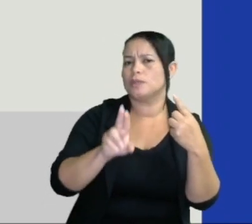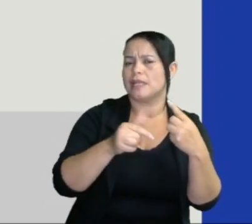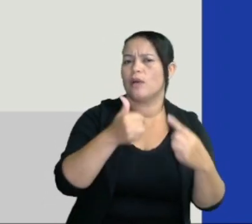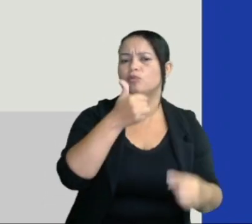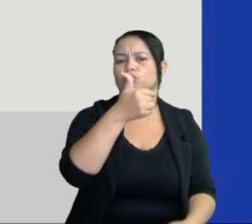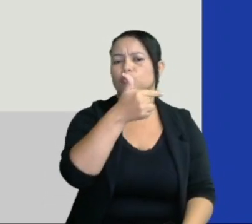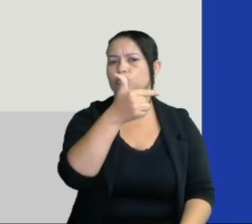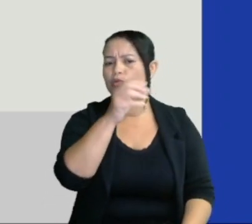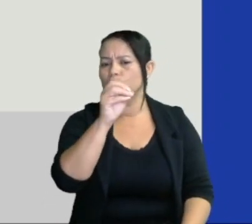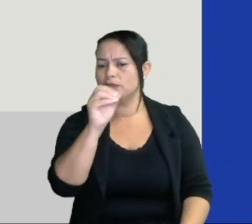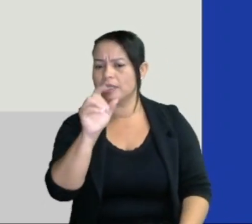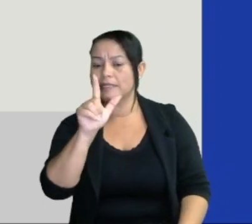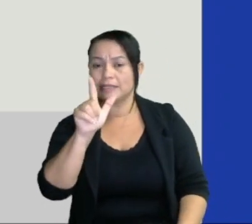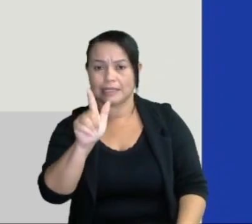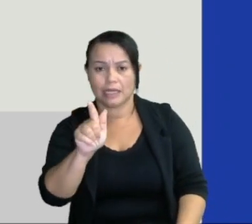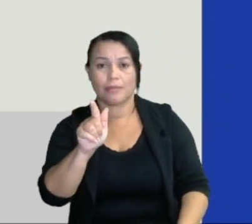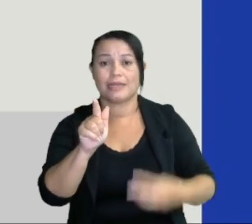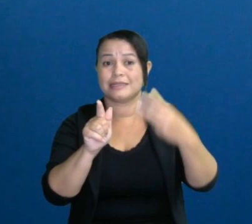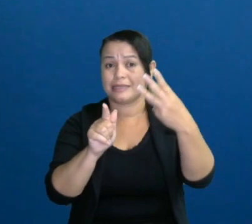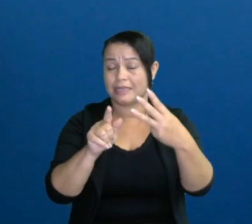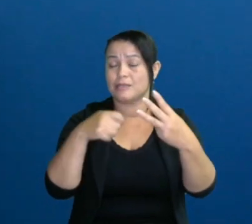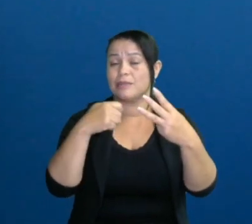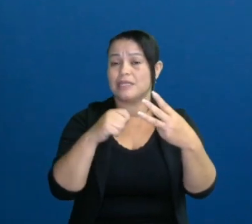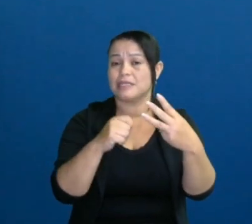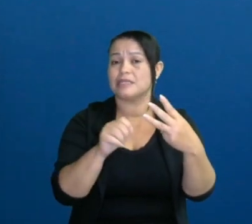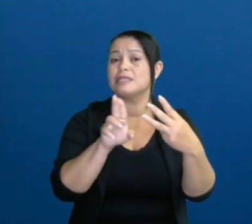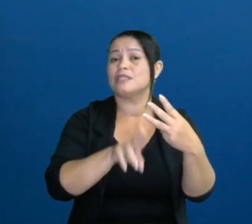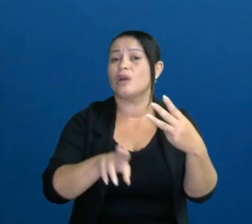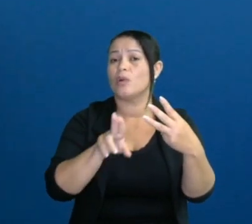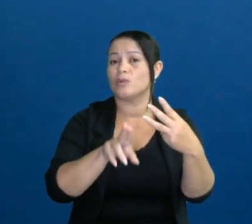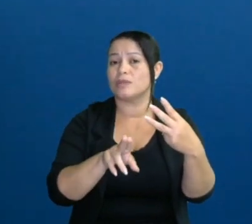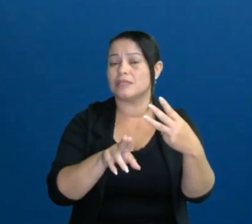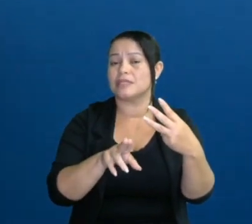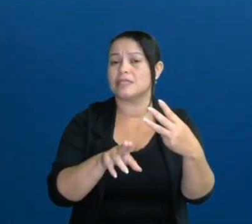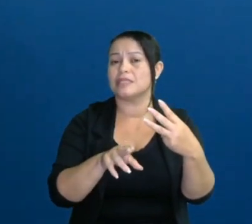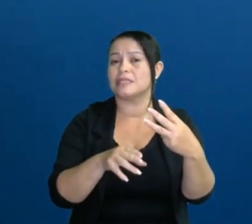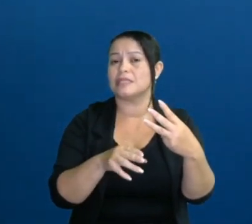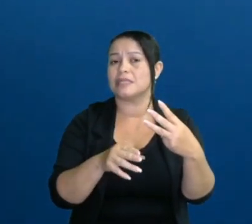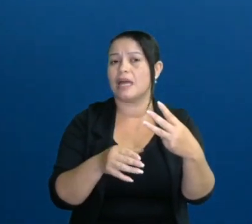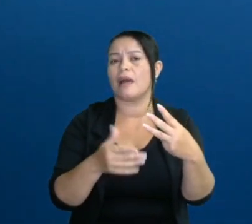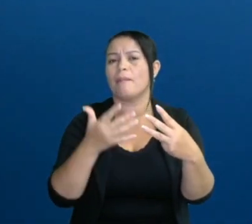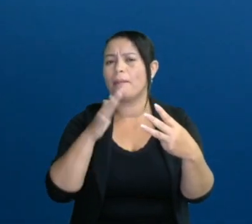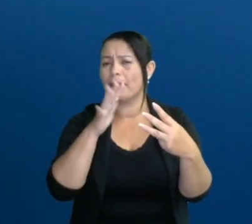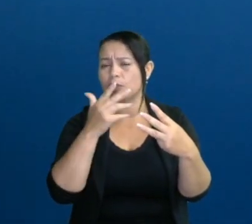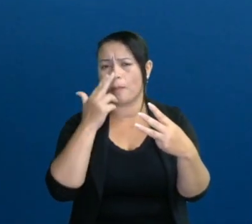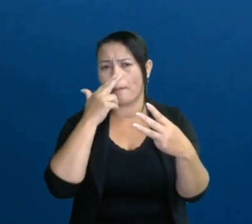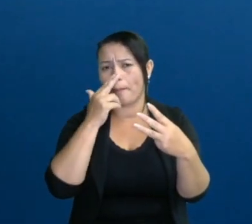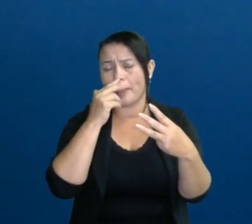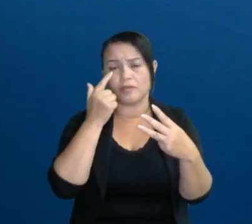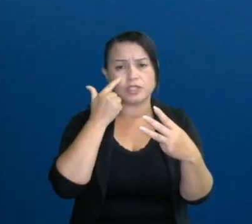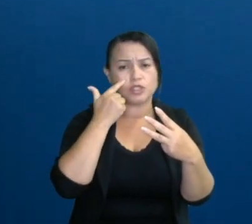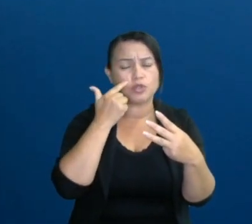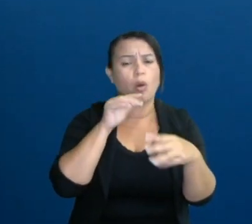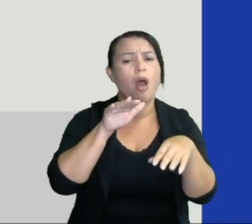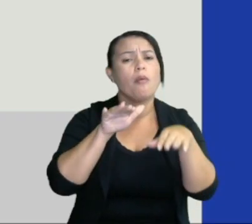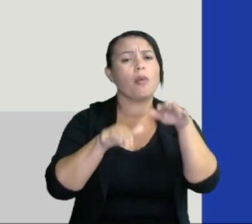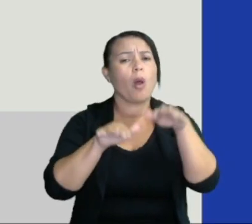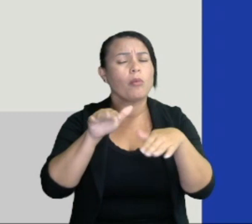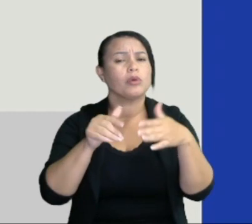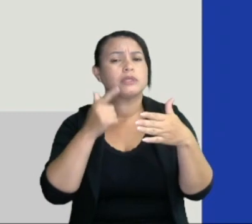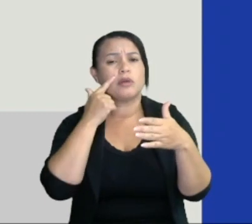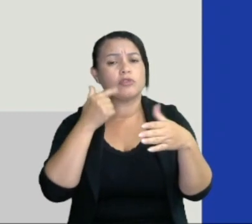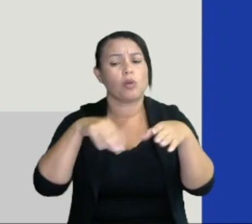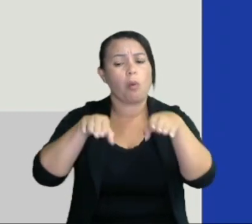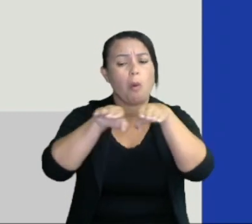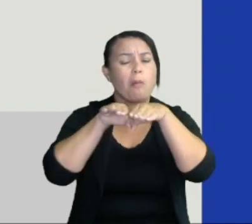200 gramas, em 3 receitas a gente tem que fazer a proporção. Fazendo a proporção,